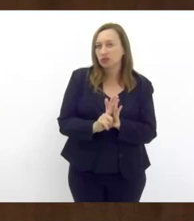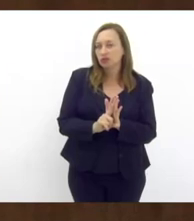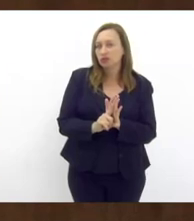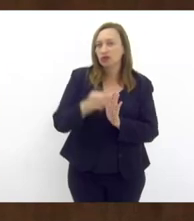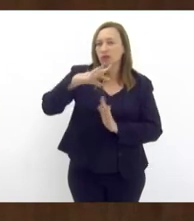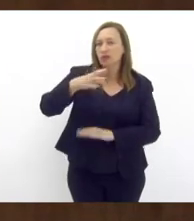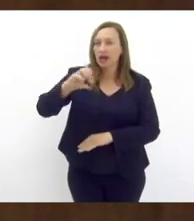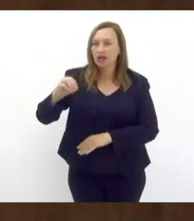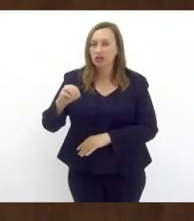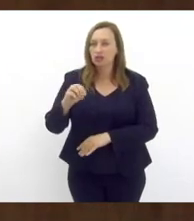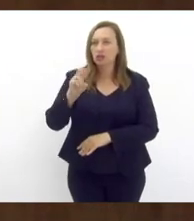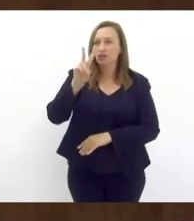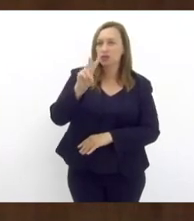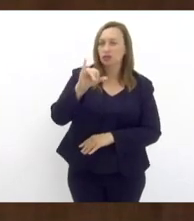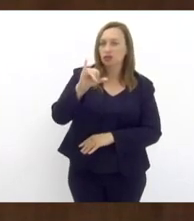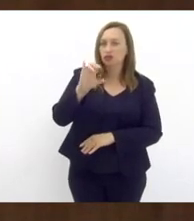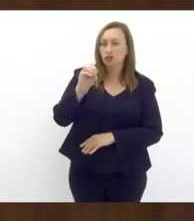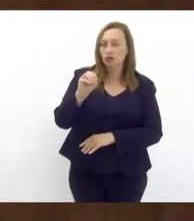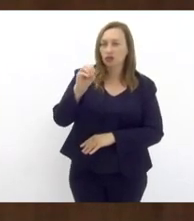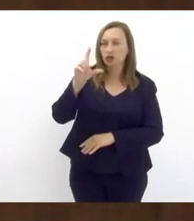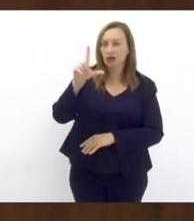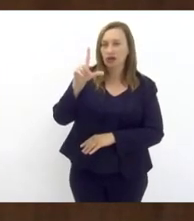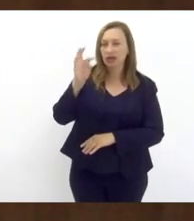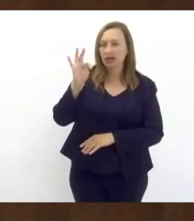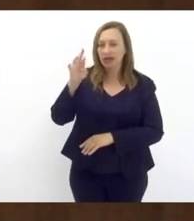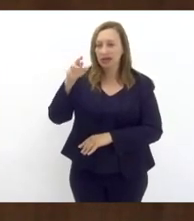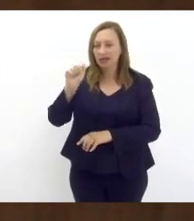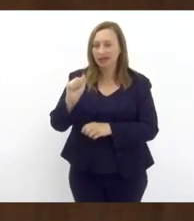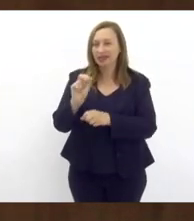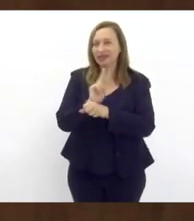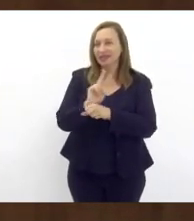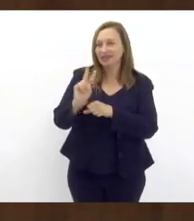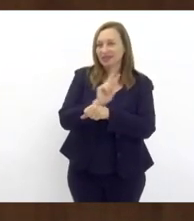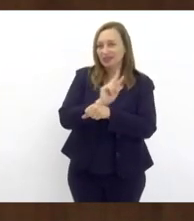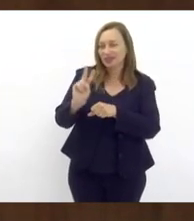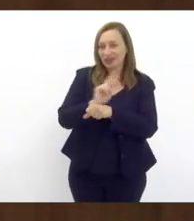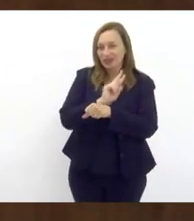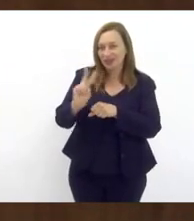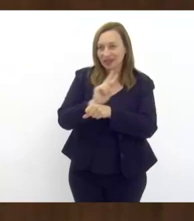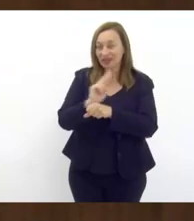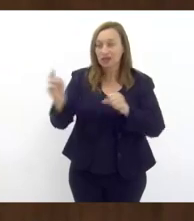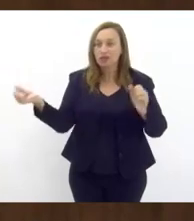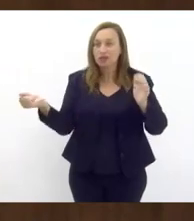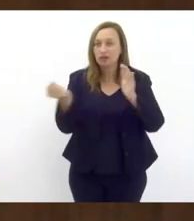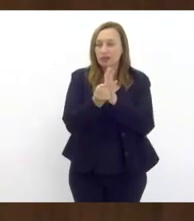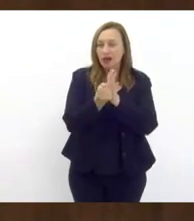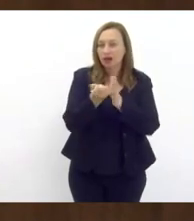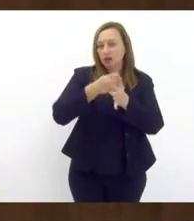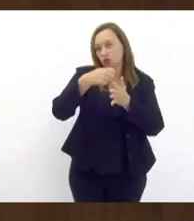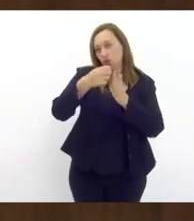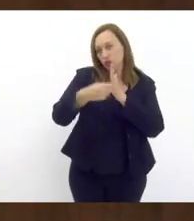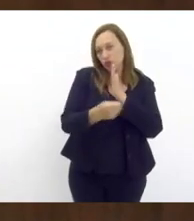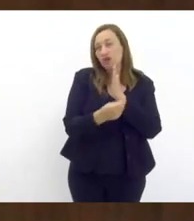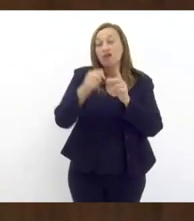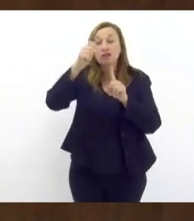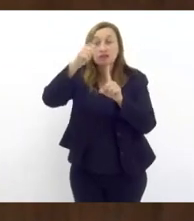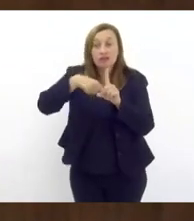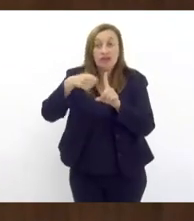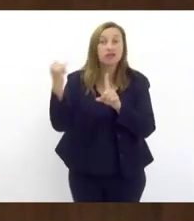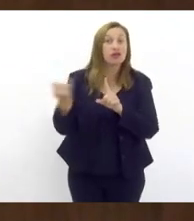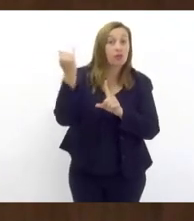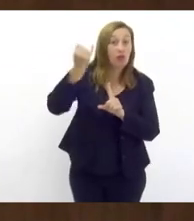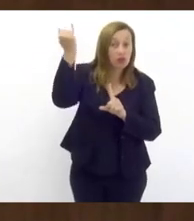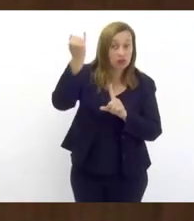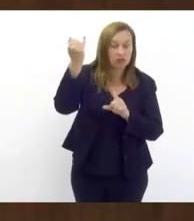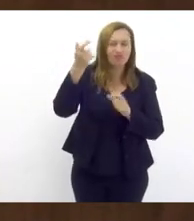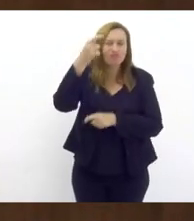Violeta, que marca no calendário estadual justamente esse mês tão importante, que